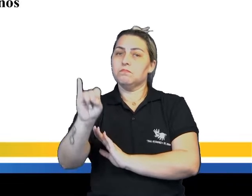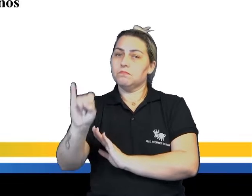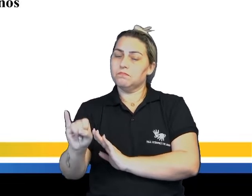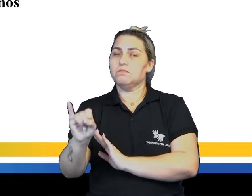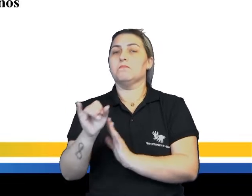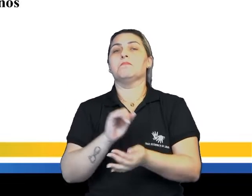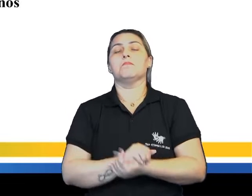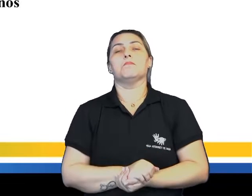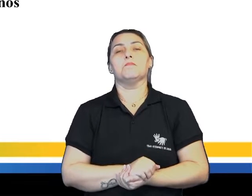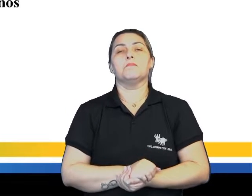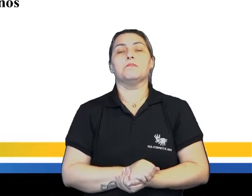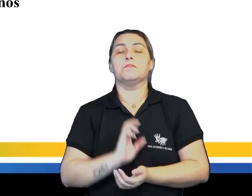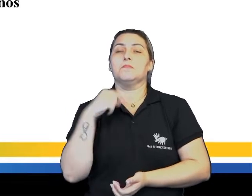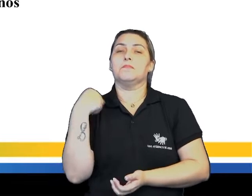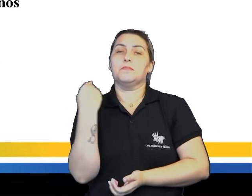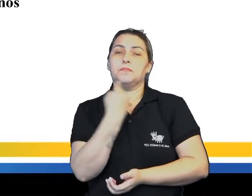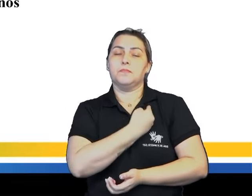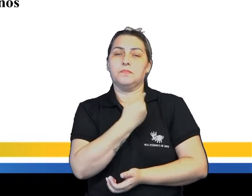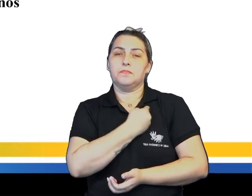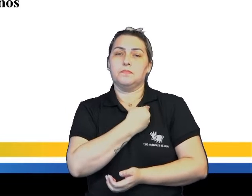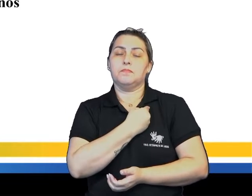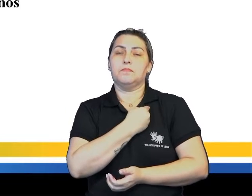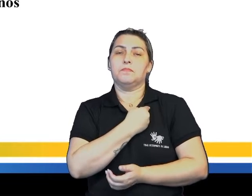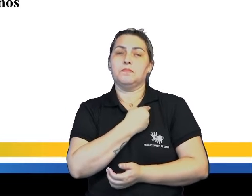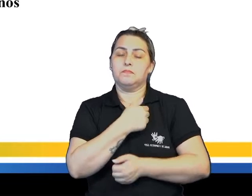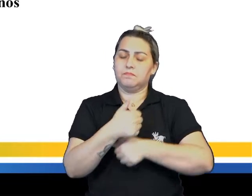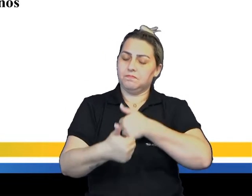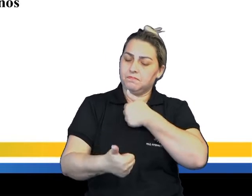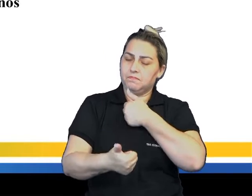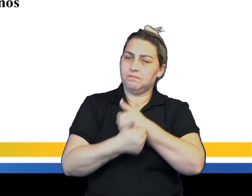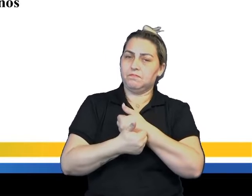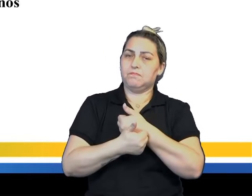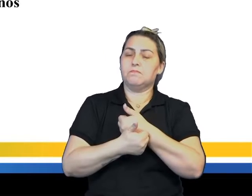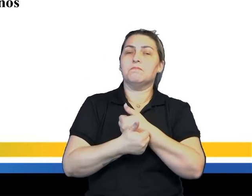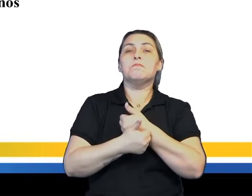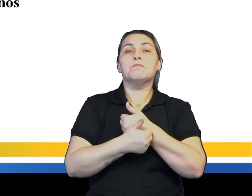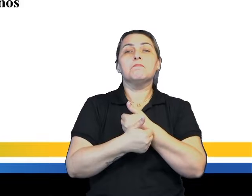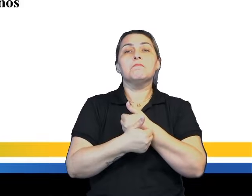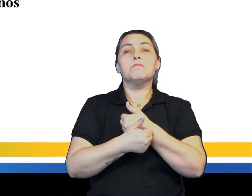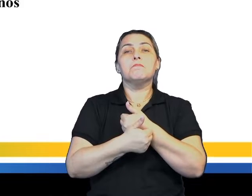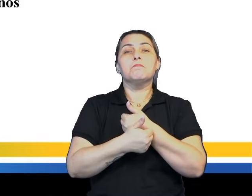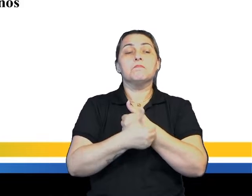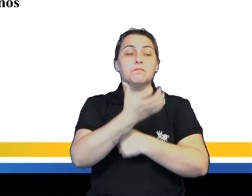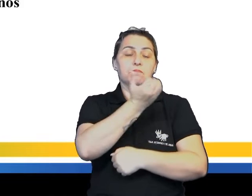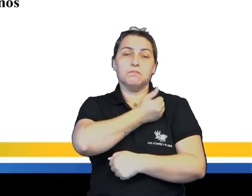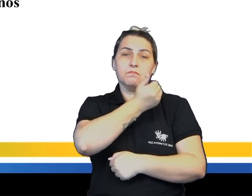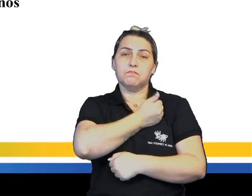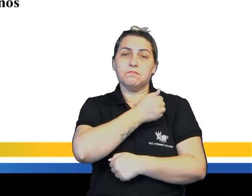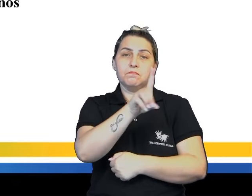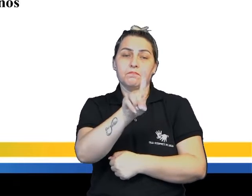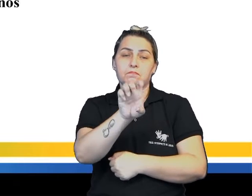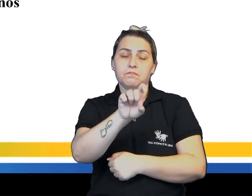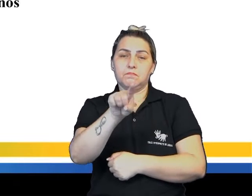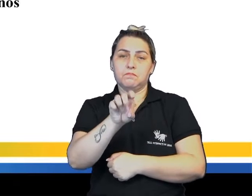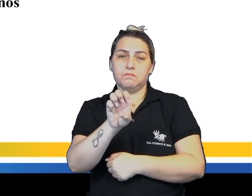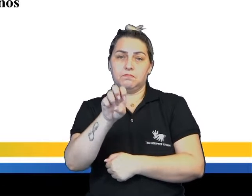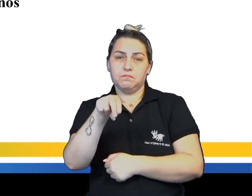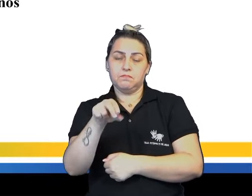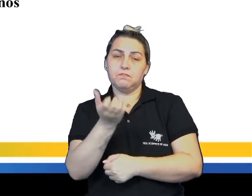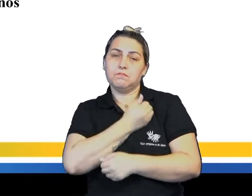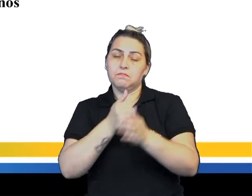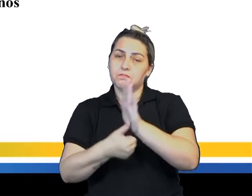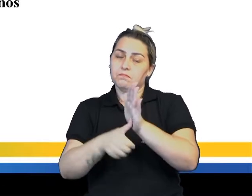curiosidade, gente, quando nós nos aproximamos da dezena, o número antes da dezena,